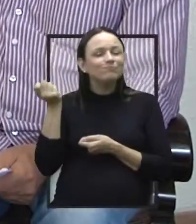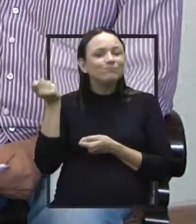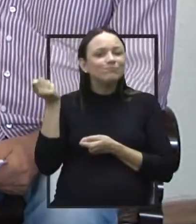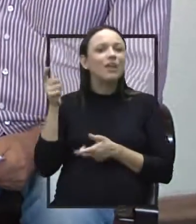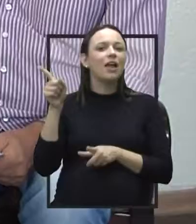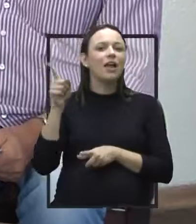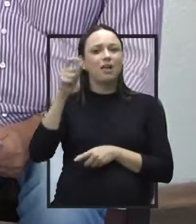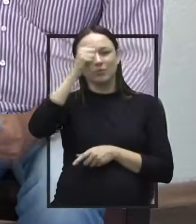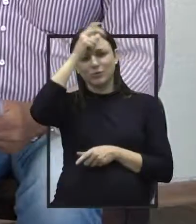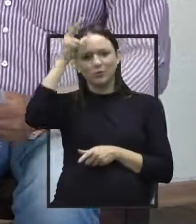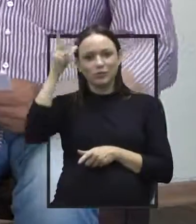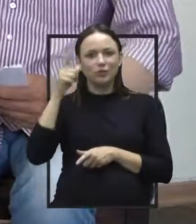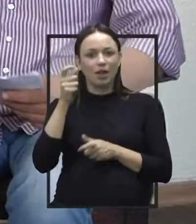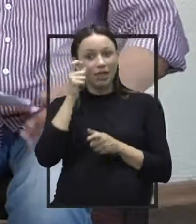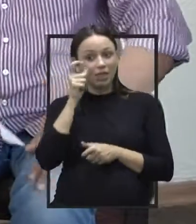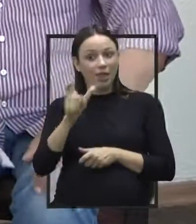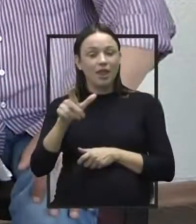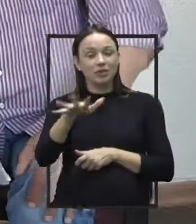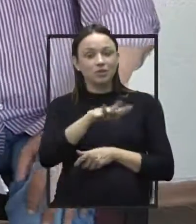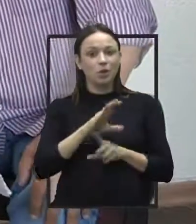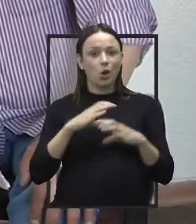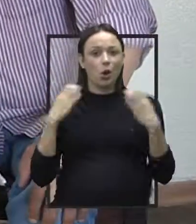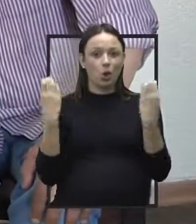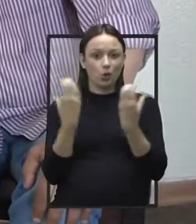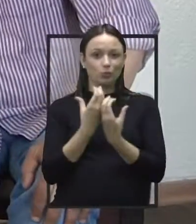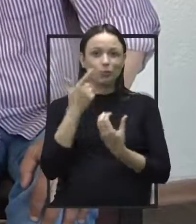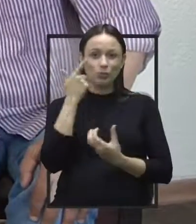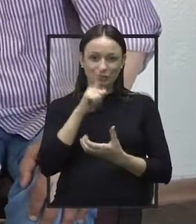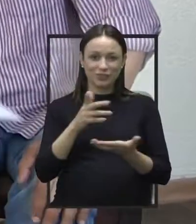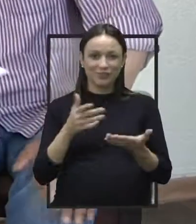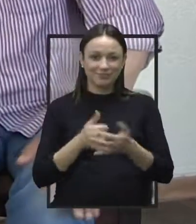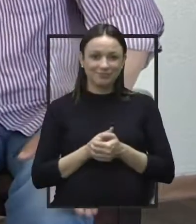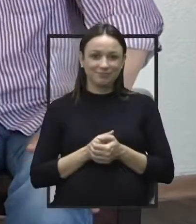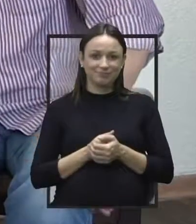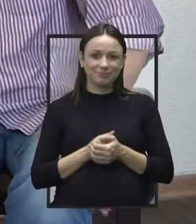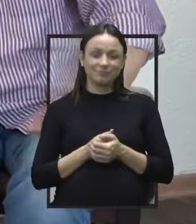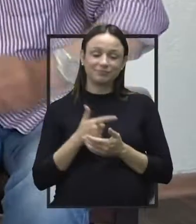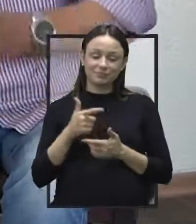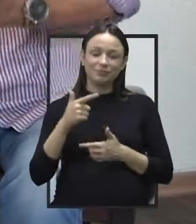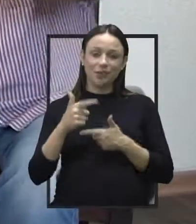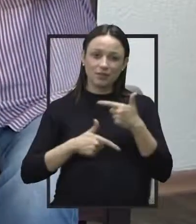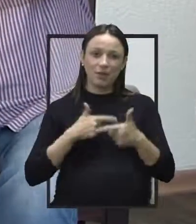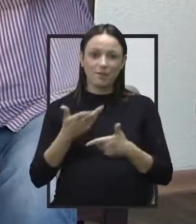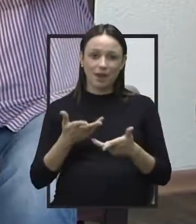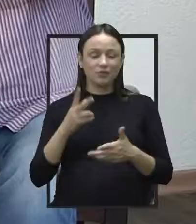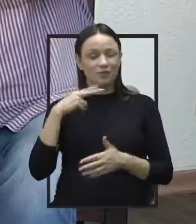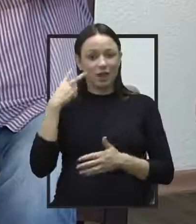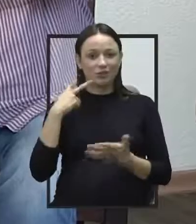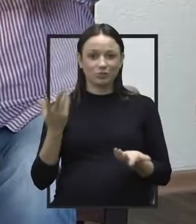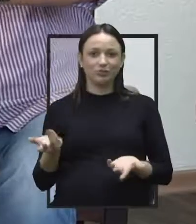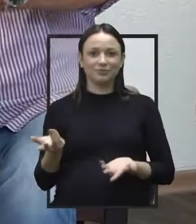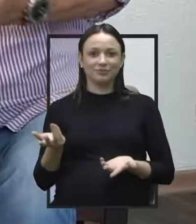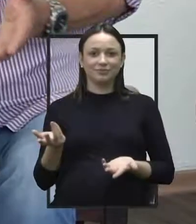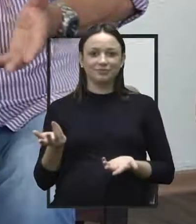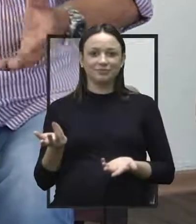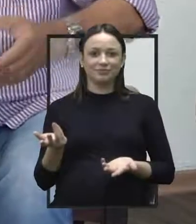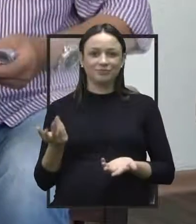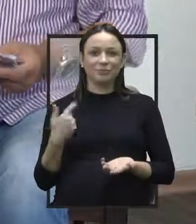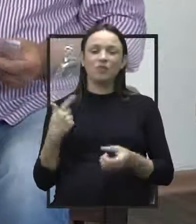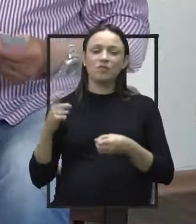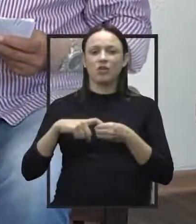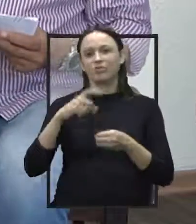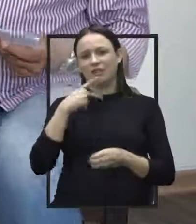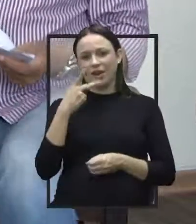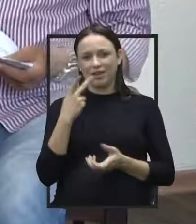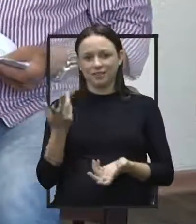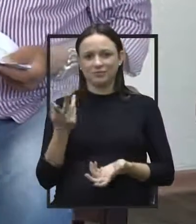de interesse da comunidade sejam colocados em prática. Esse é o trabalho do vereador. Eu volto a dizer, não